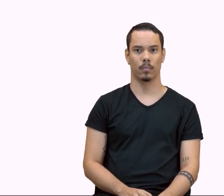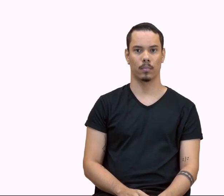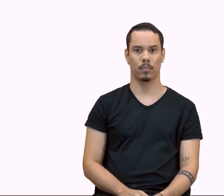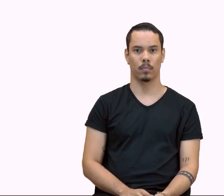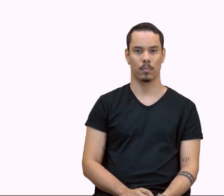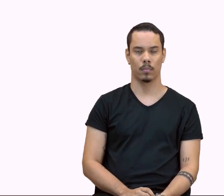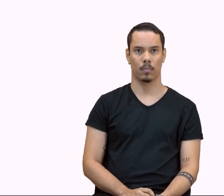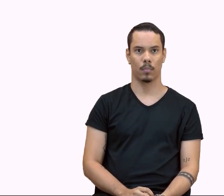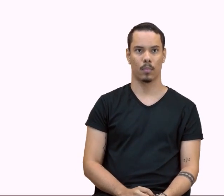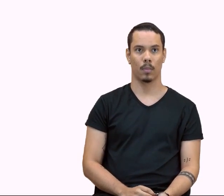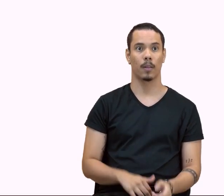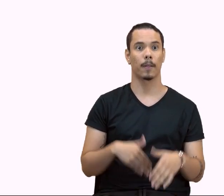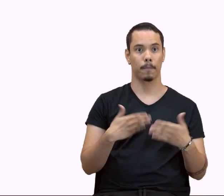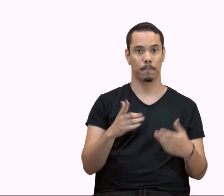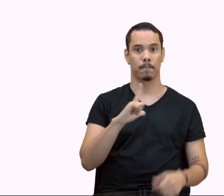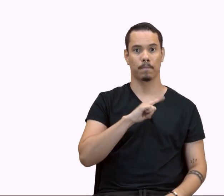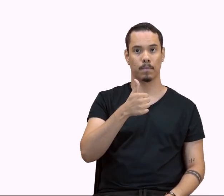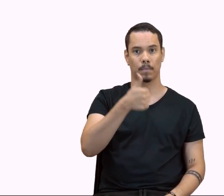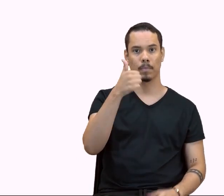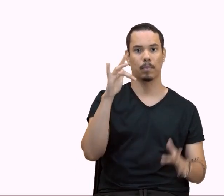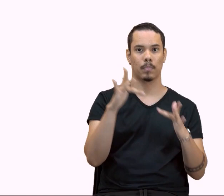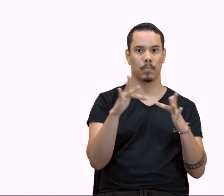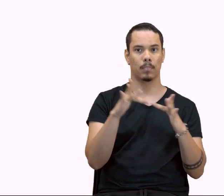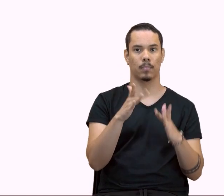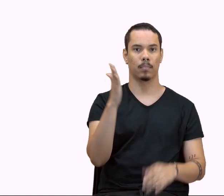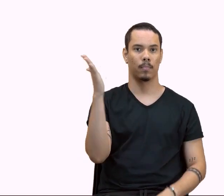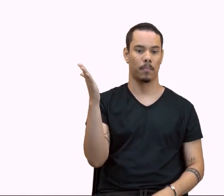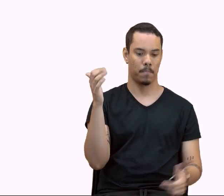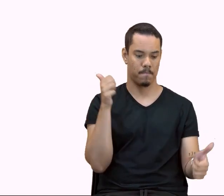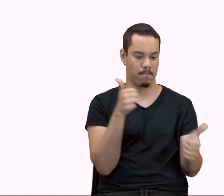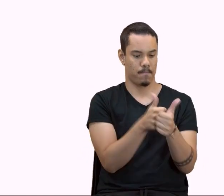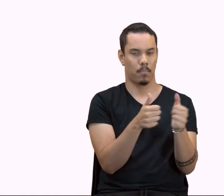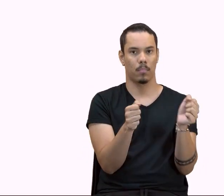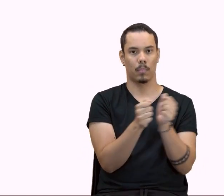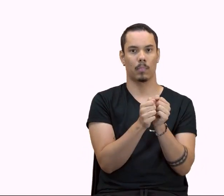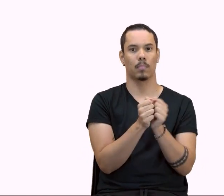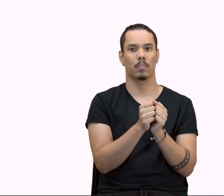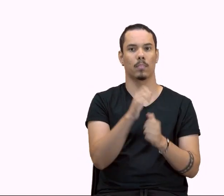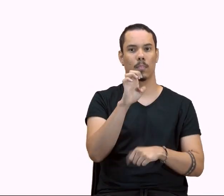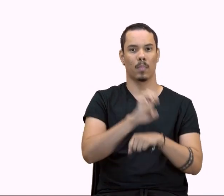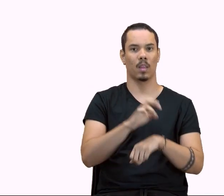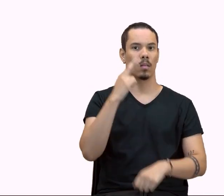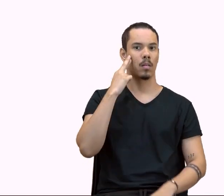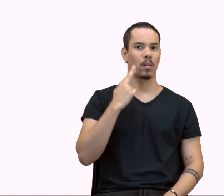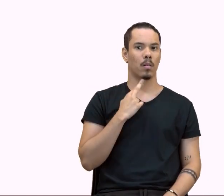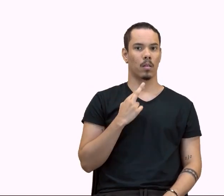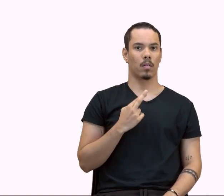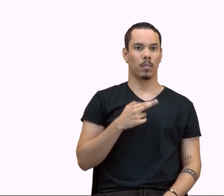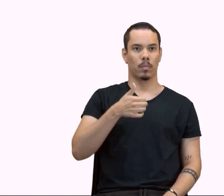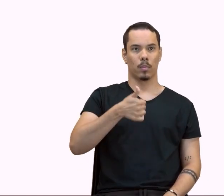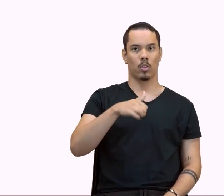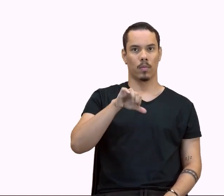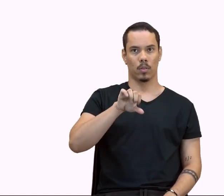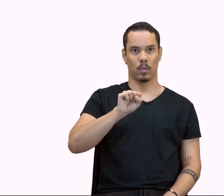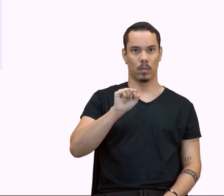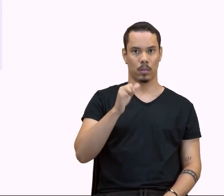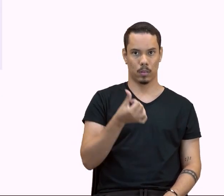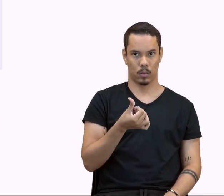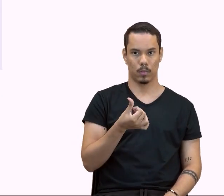Então tá aí ó, a primeira aproximação do zoneamento socioeconômico e ecológico do estado de Rondônia em 1986.